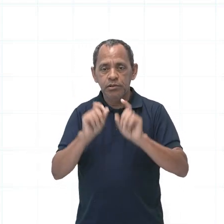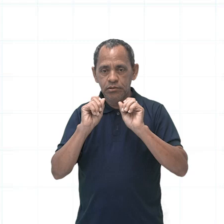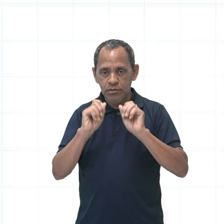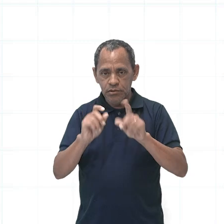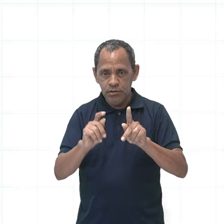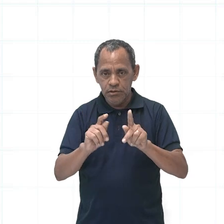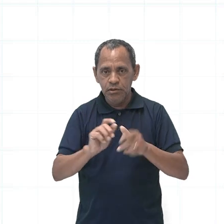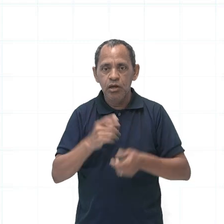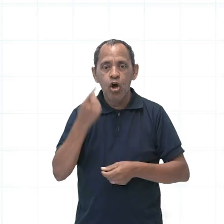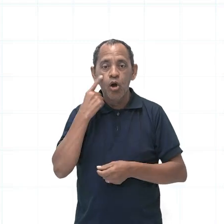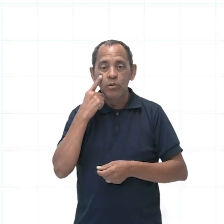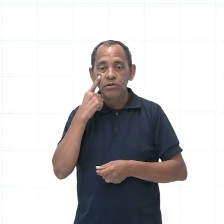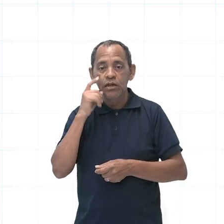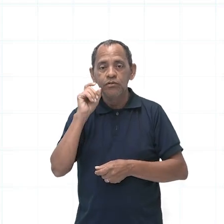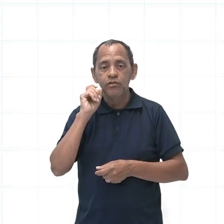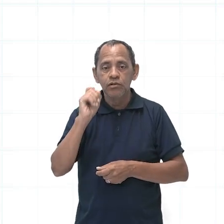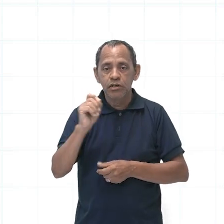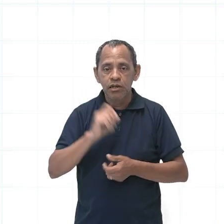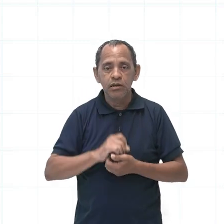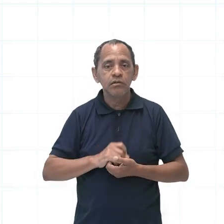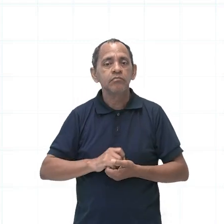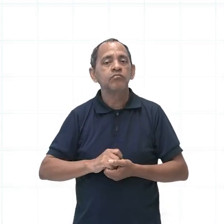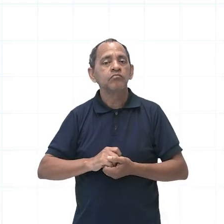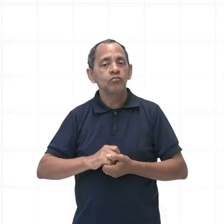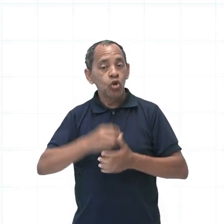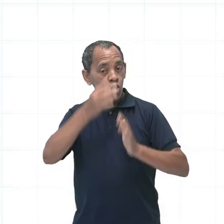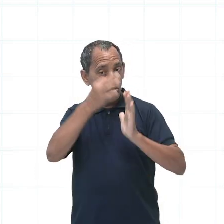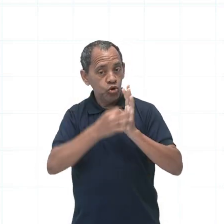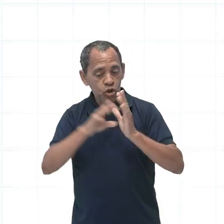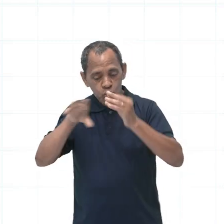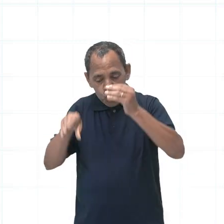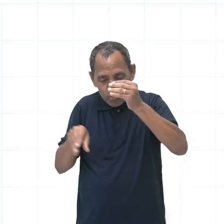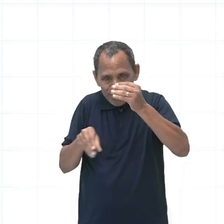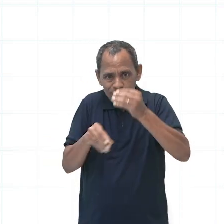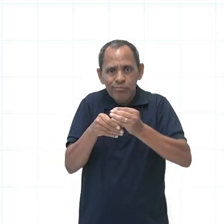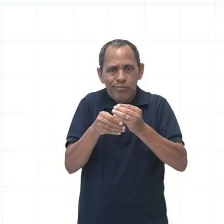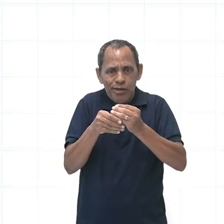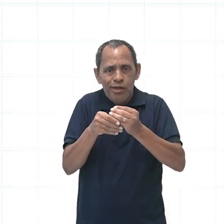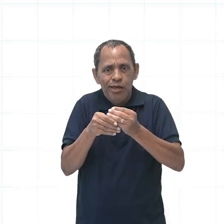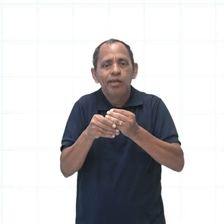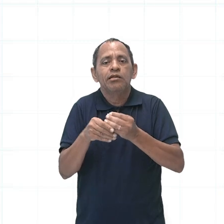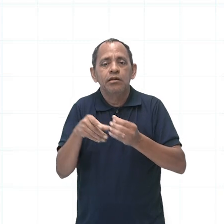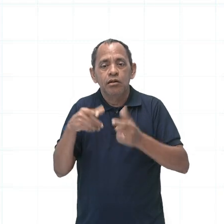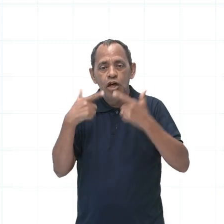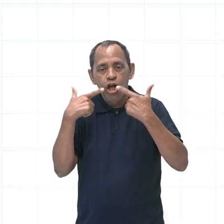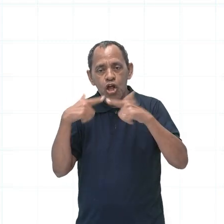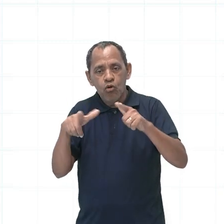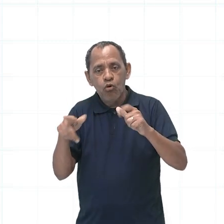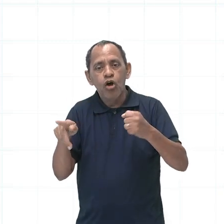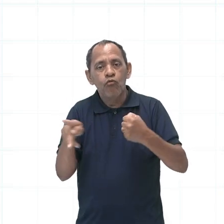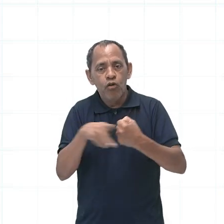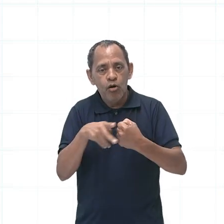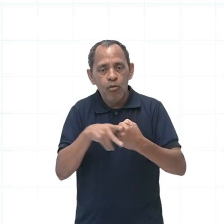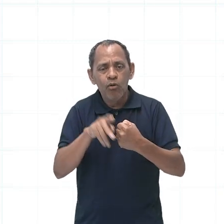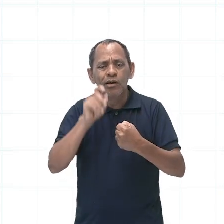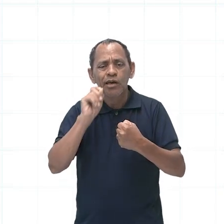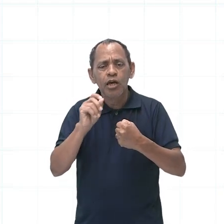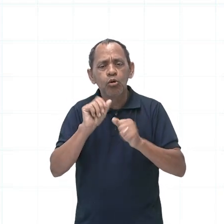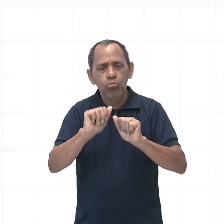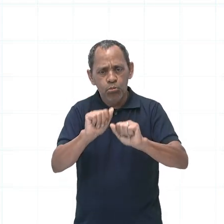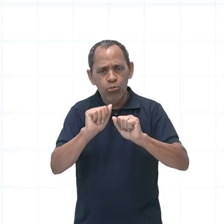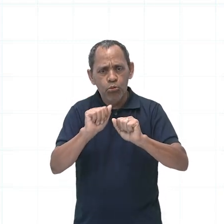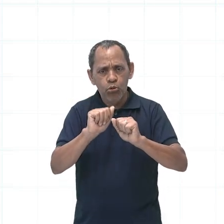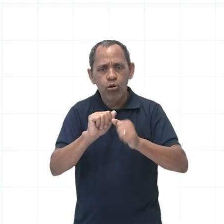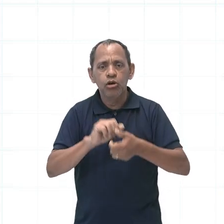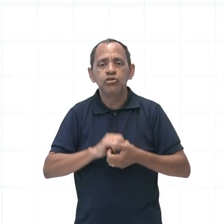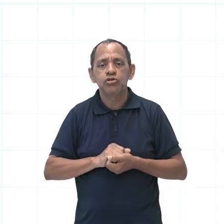Então, observem que esse texto ele é complementar essa linguagem verbal, dizendo para a gente quem pode ser